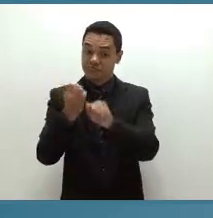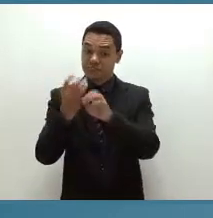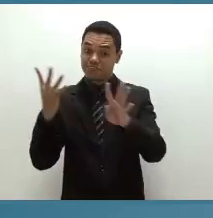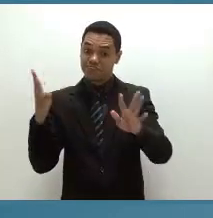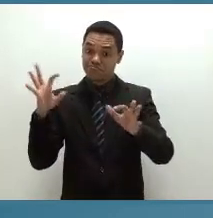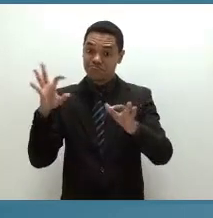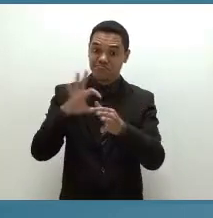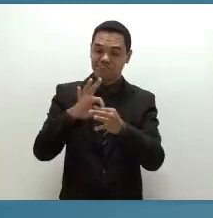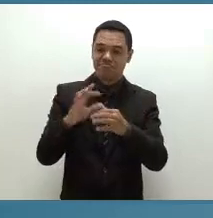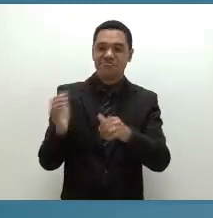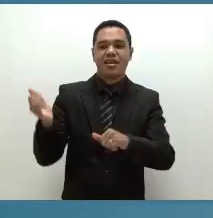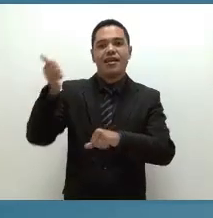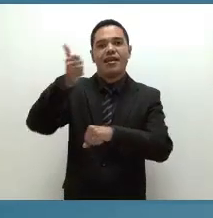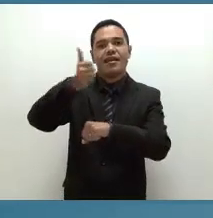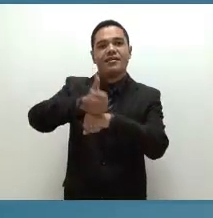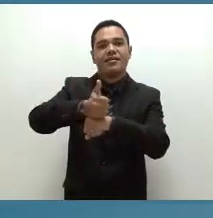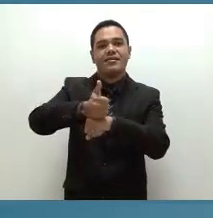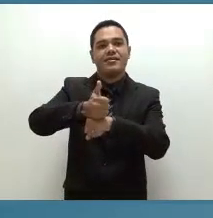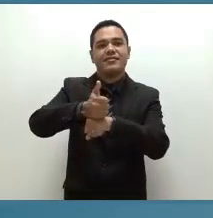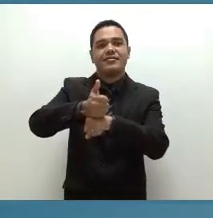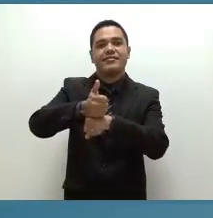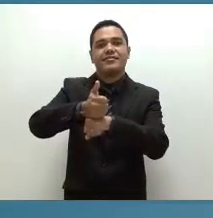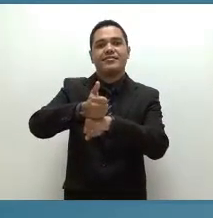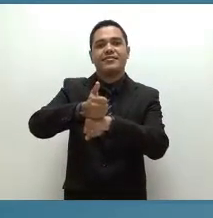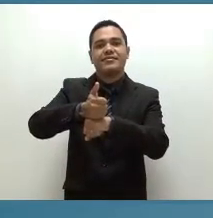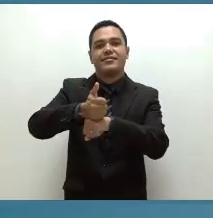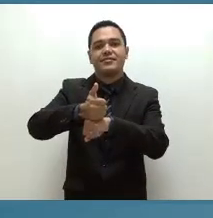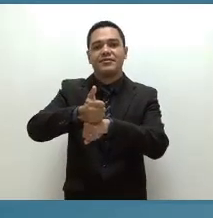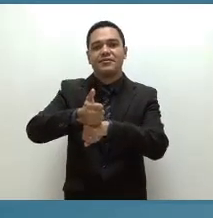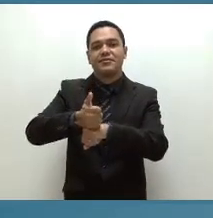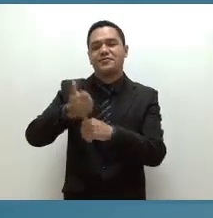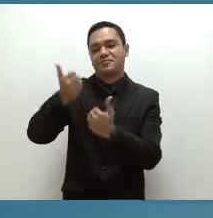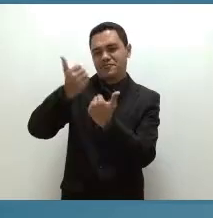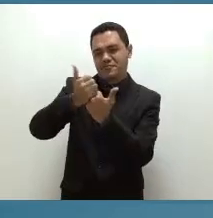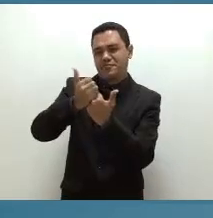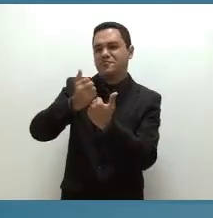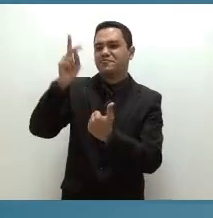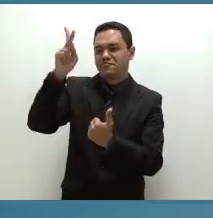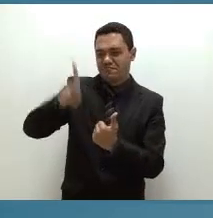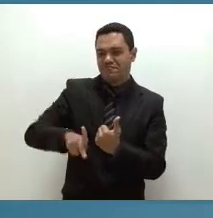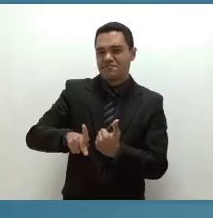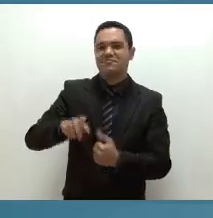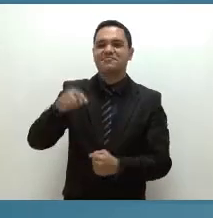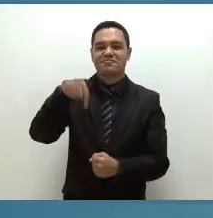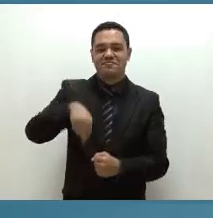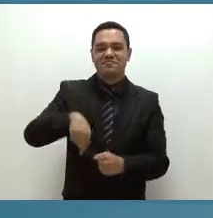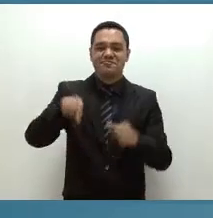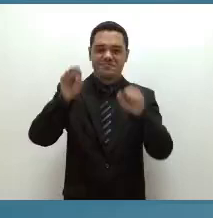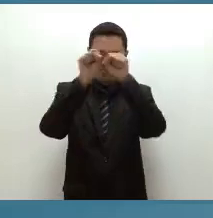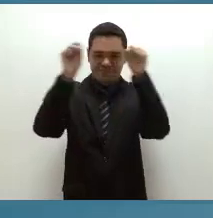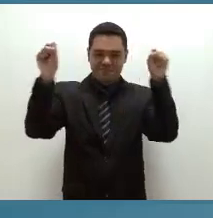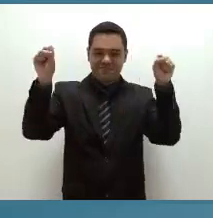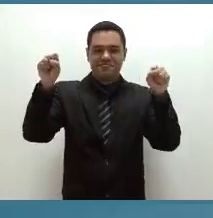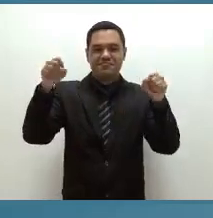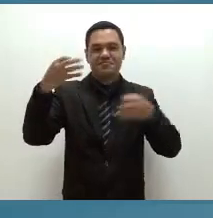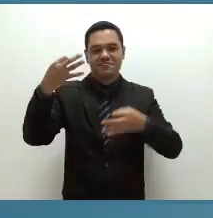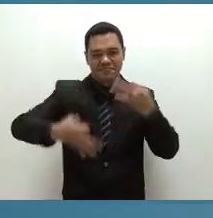ao cargo, para concorrer ao cargo de vice-presidente deste tribunal. E na